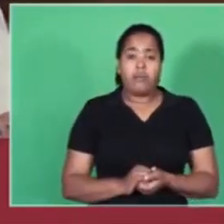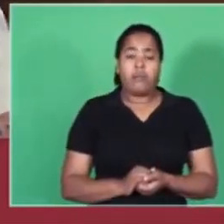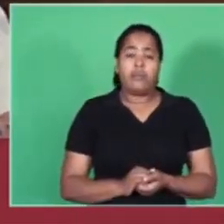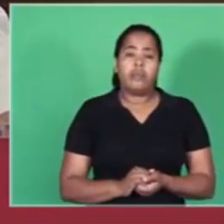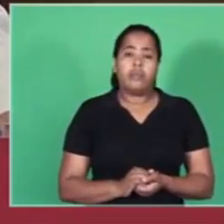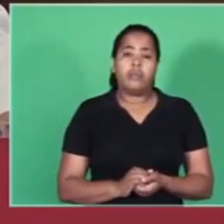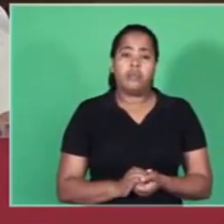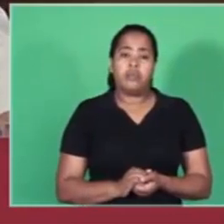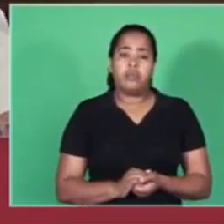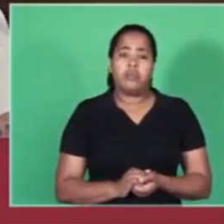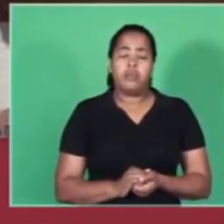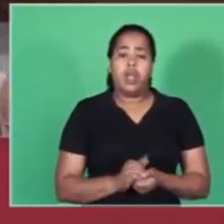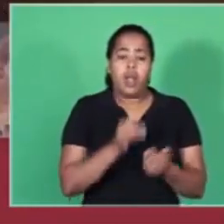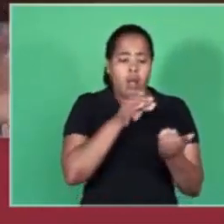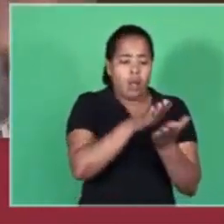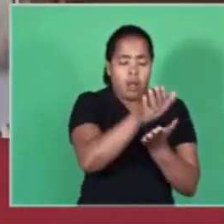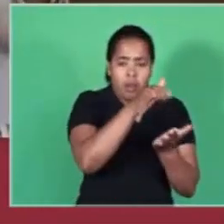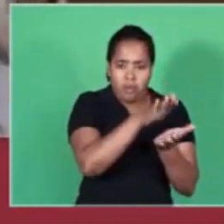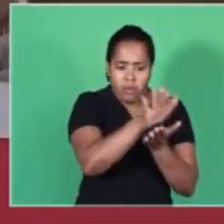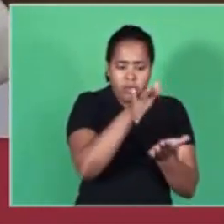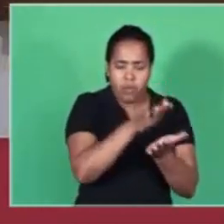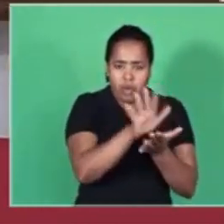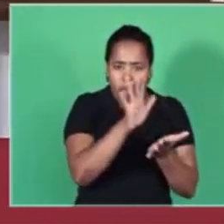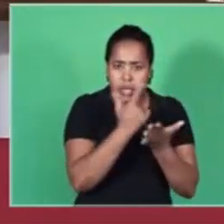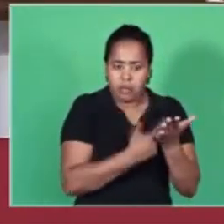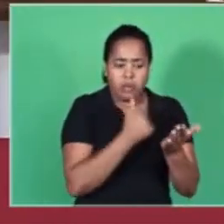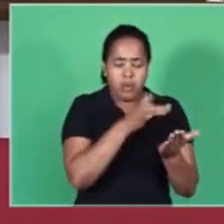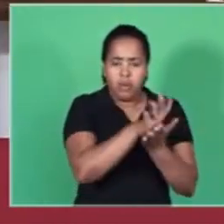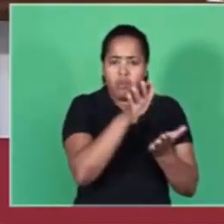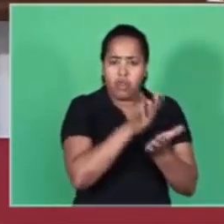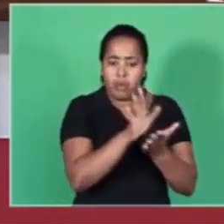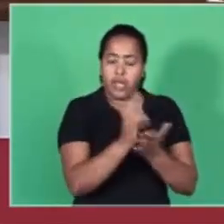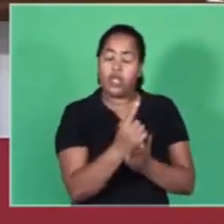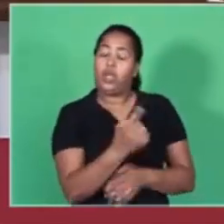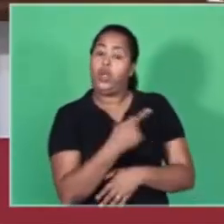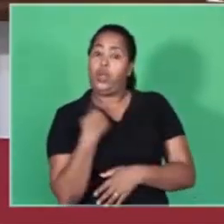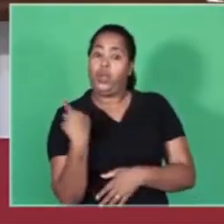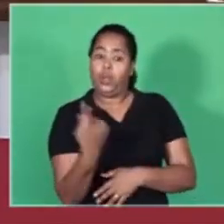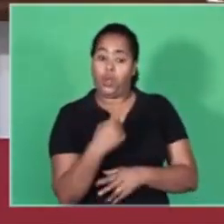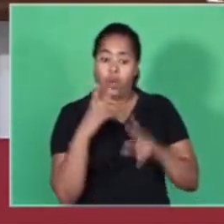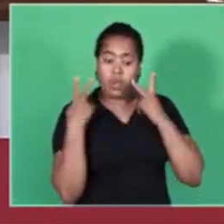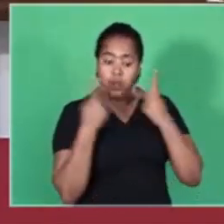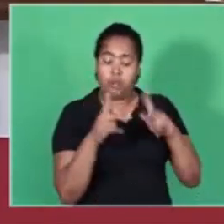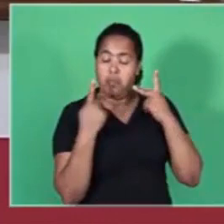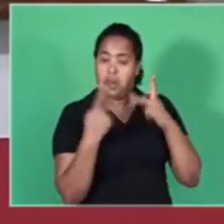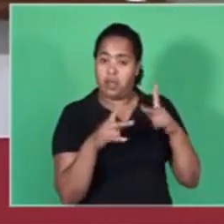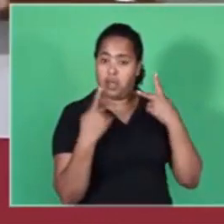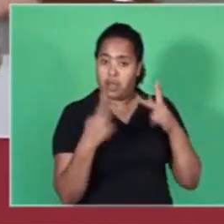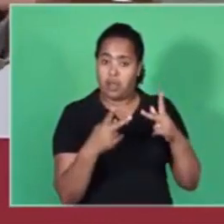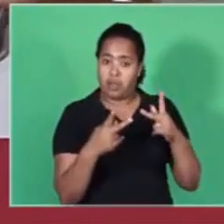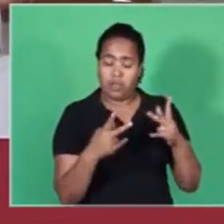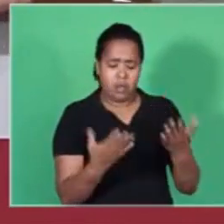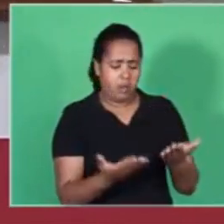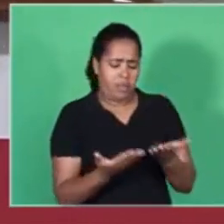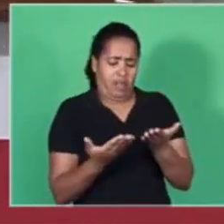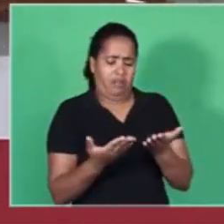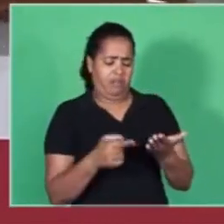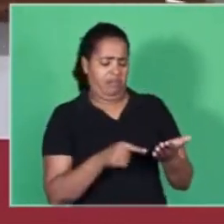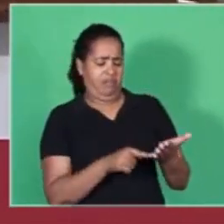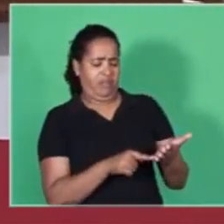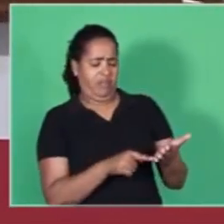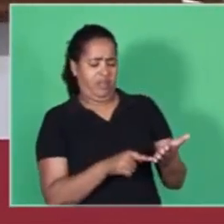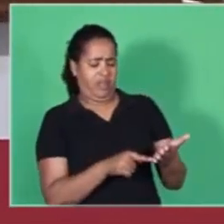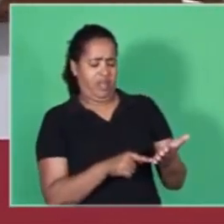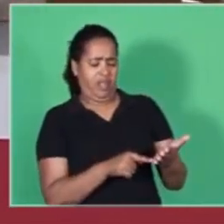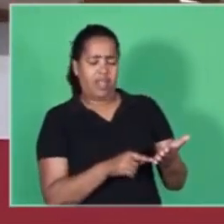um tratado, foi publicado na década de 60, que nós pegamos, quando tínhamos sair da tradição, que pegamos aquilo, disse, peraí, esse